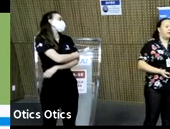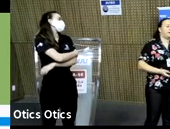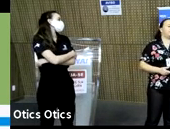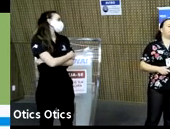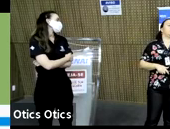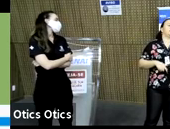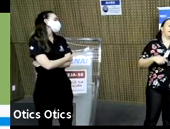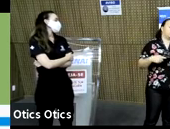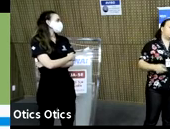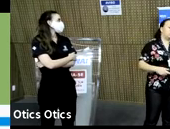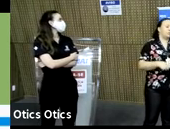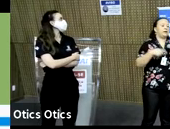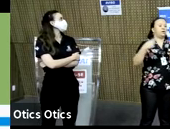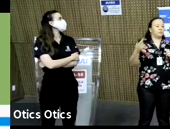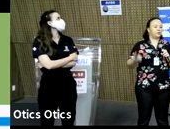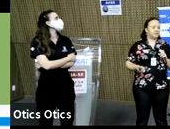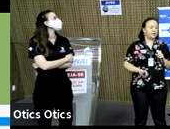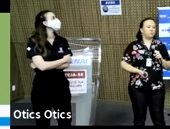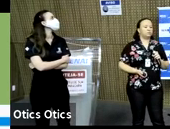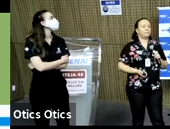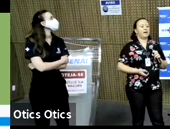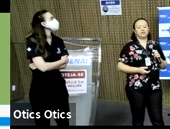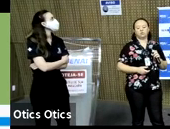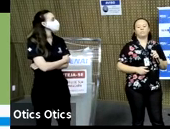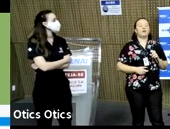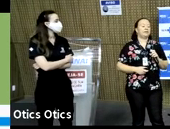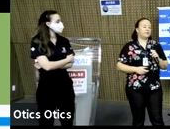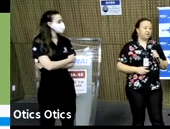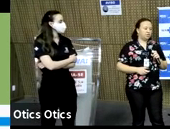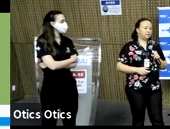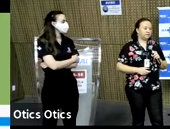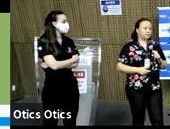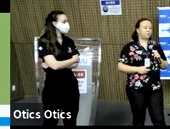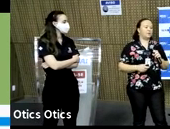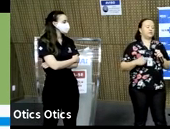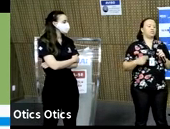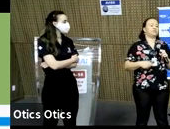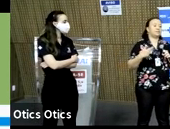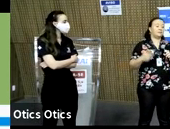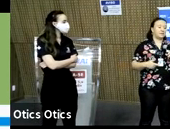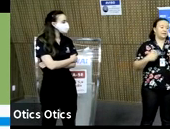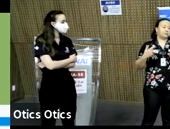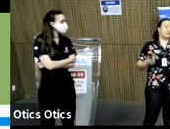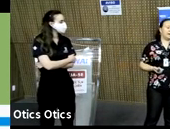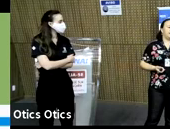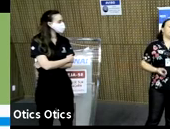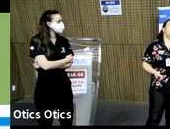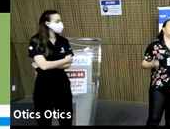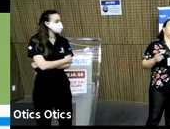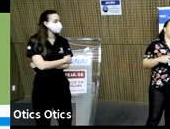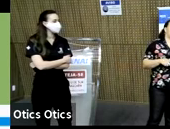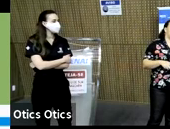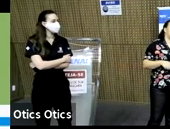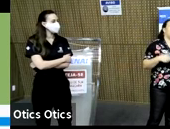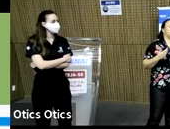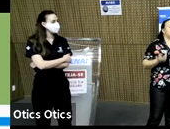em um período, lotou, aí logo depois saiu outro médico, e dentista, mesma coisa, dentista atestados, né? Então, quando